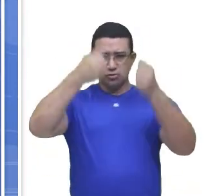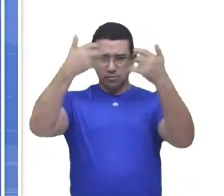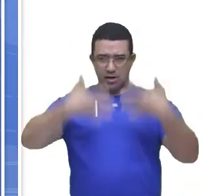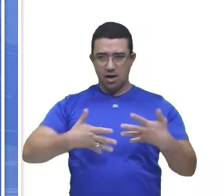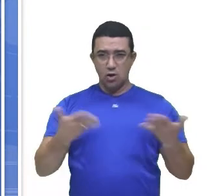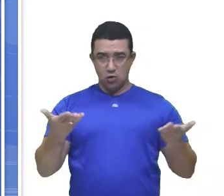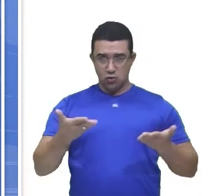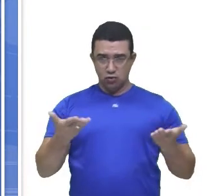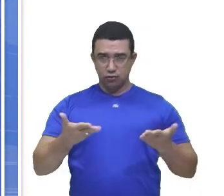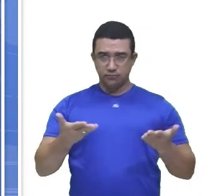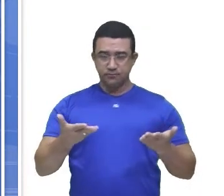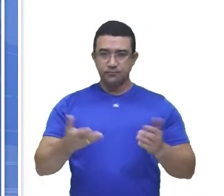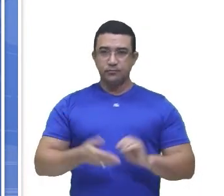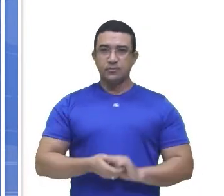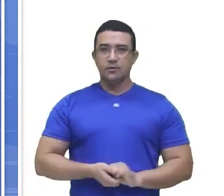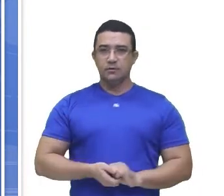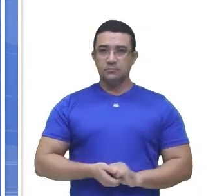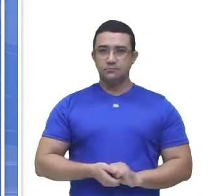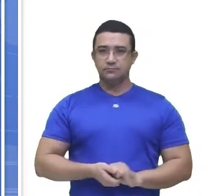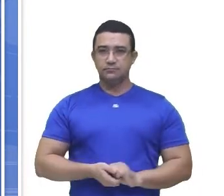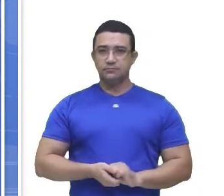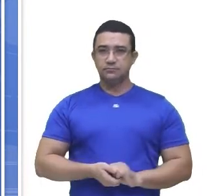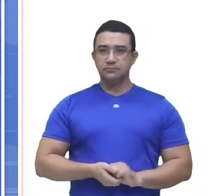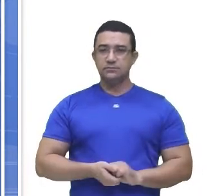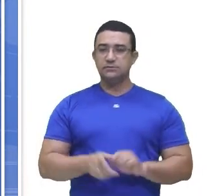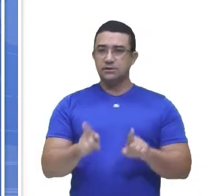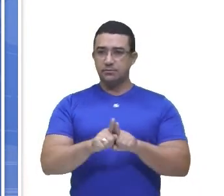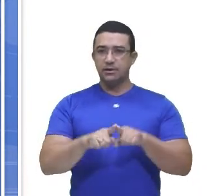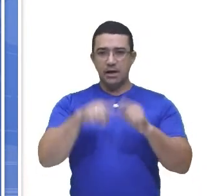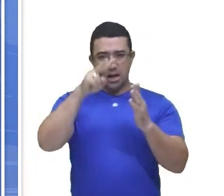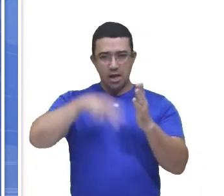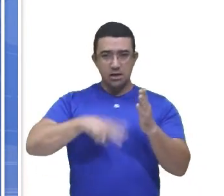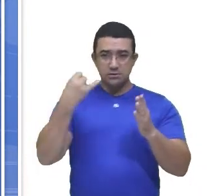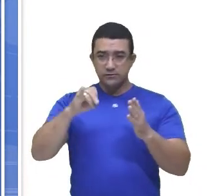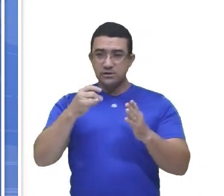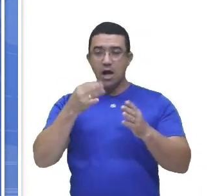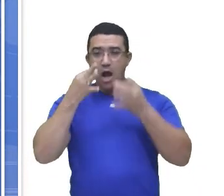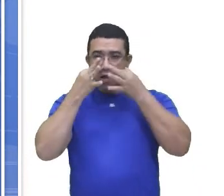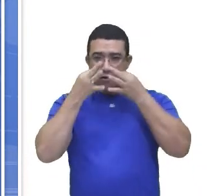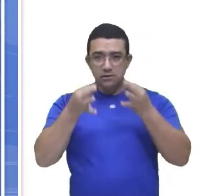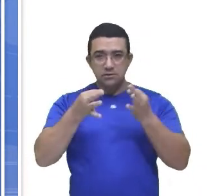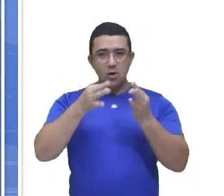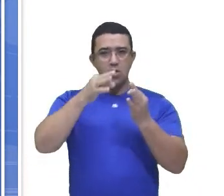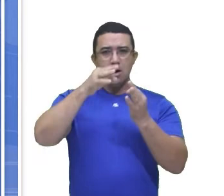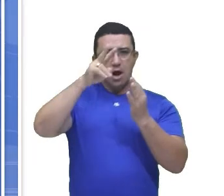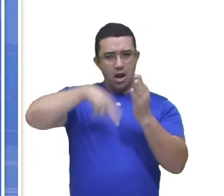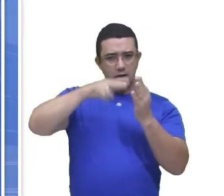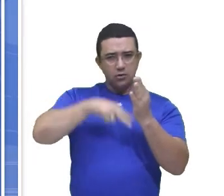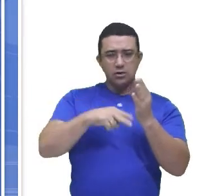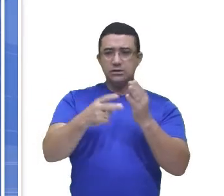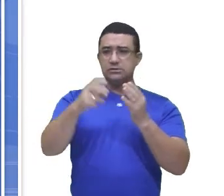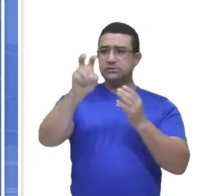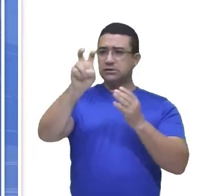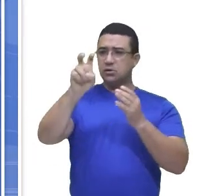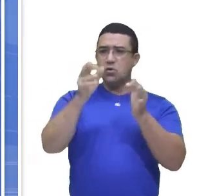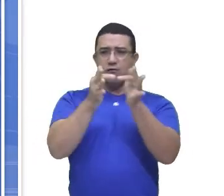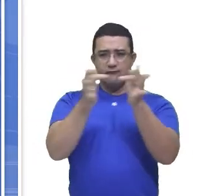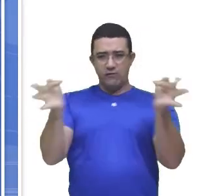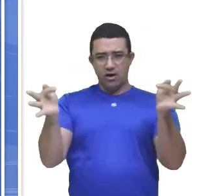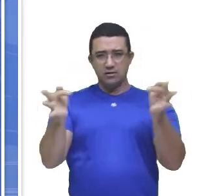agora na primeira questão, né? E da leitura, se você ficou atento quando eu li as 5 frases, certamente